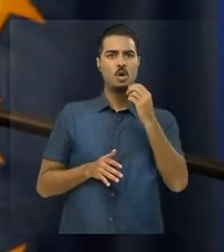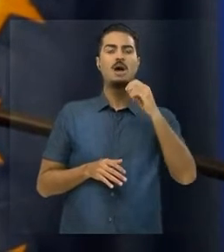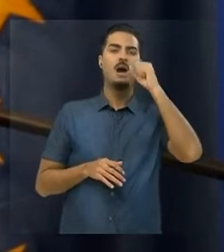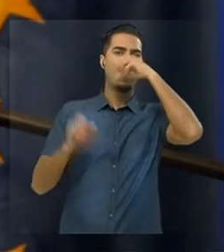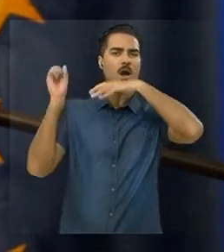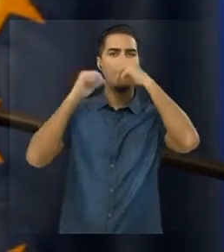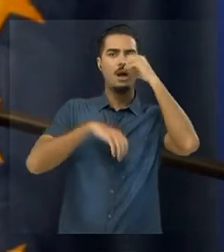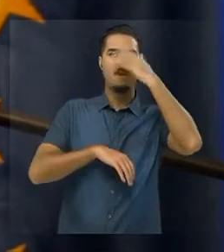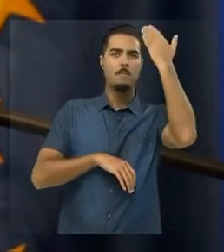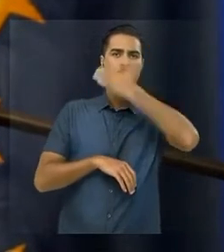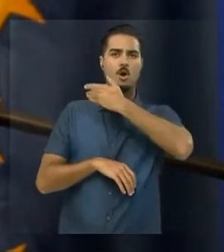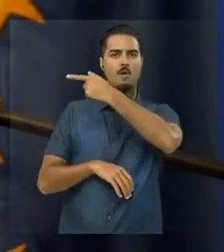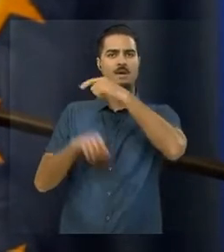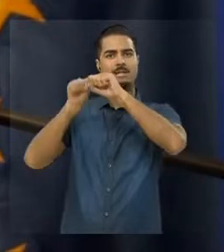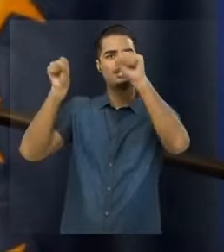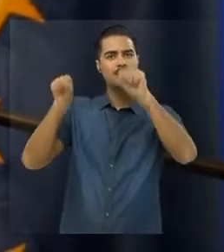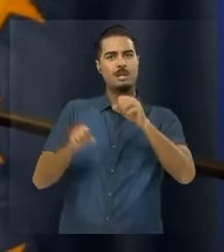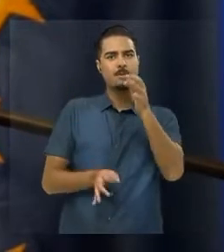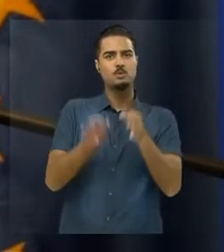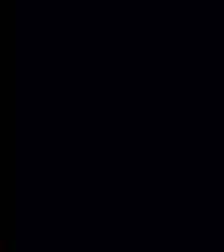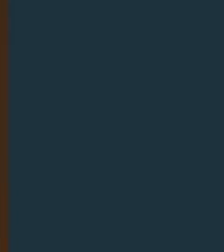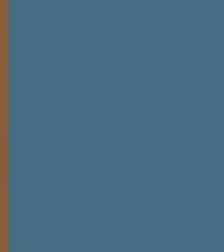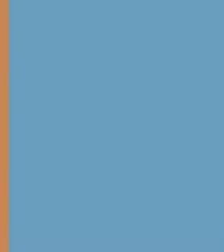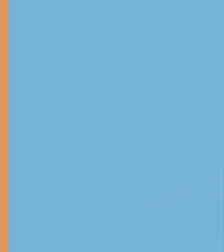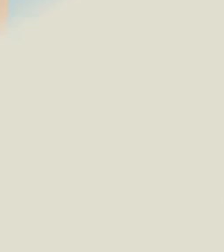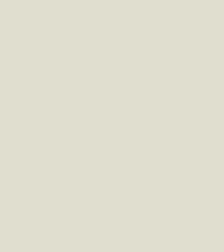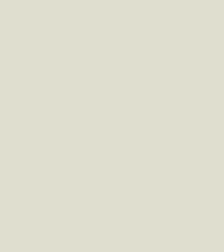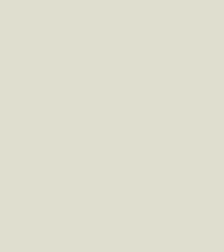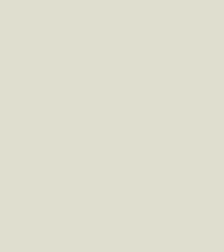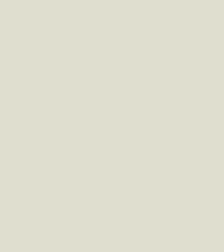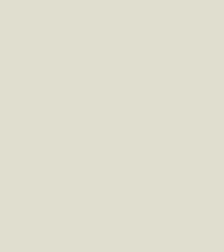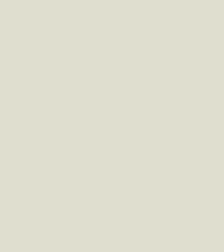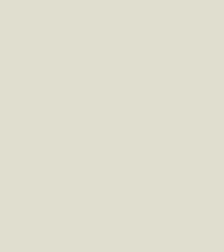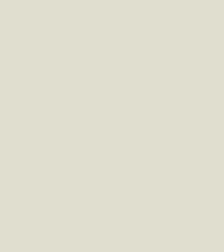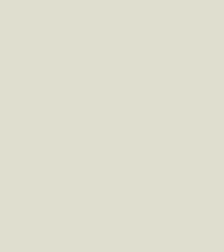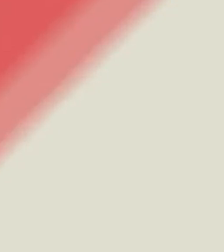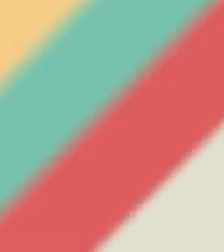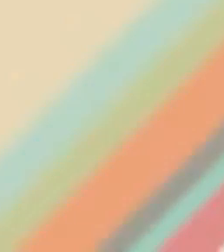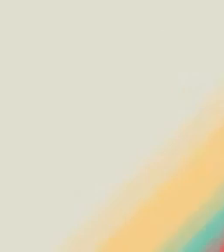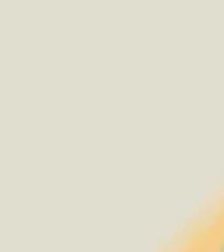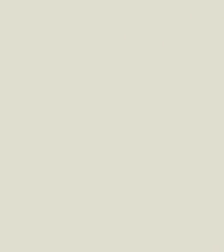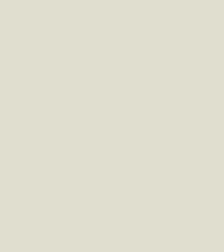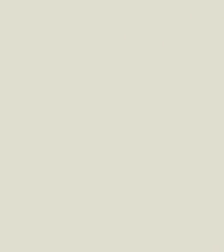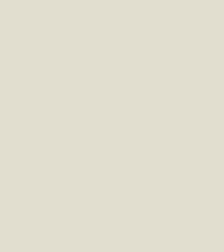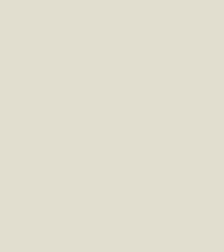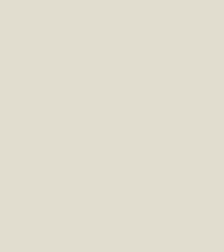arbitrária do sistema judicial venezuelano.